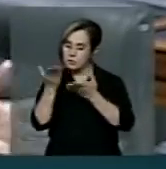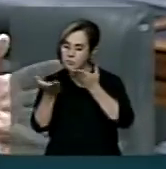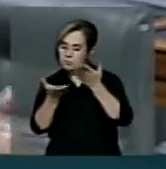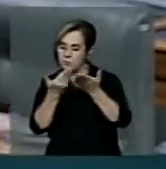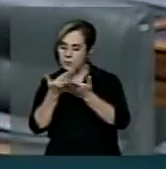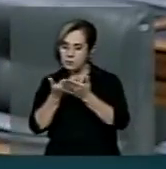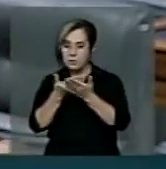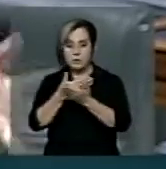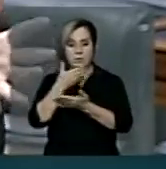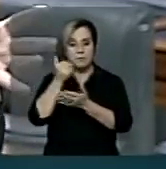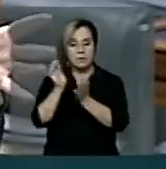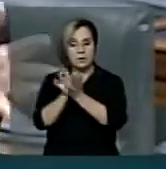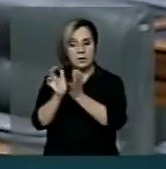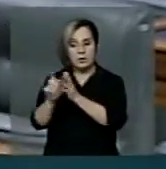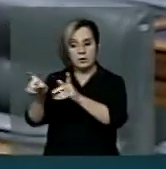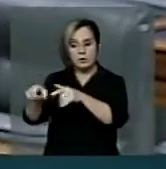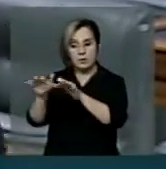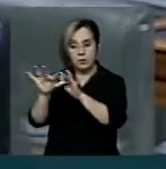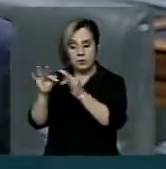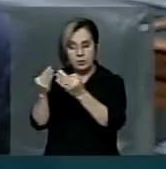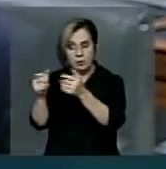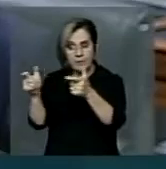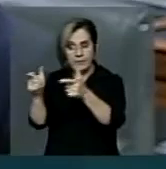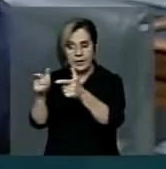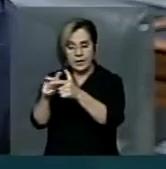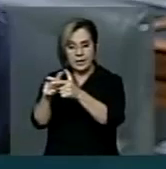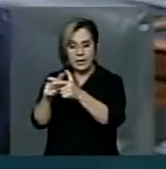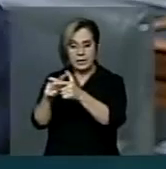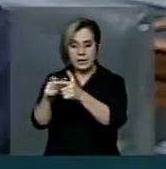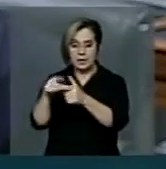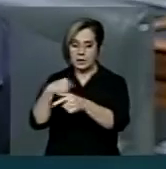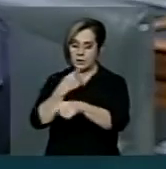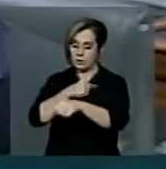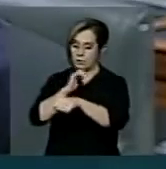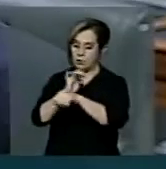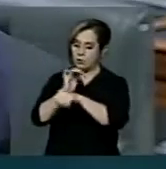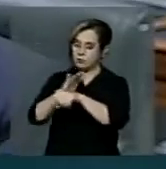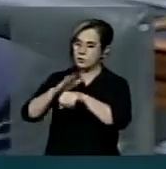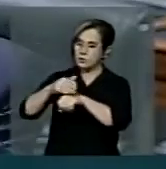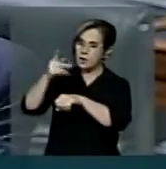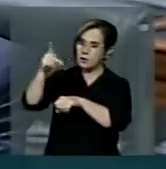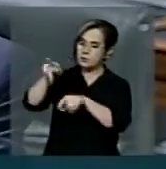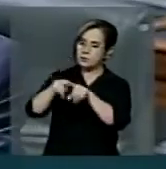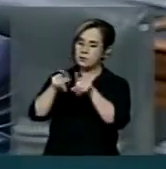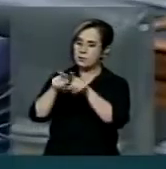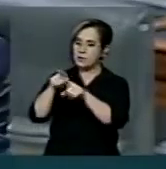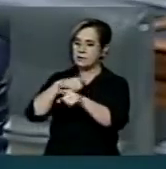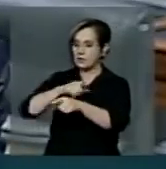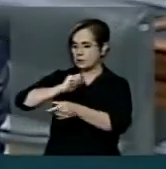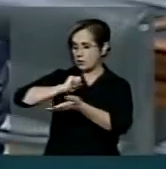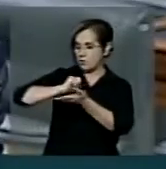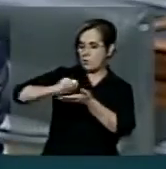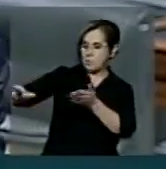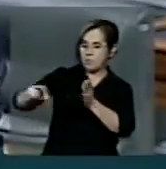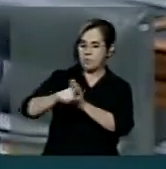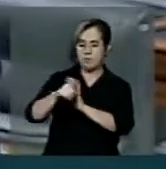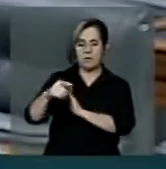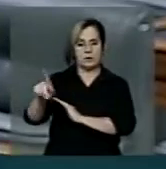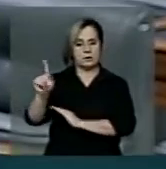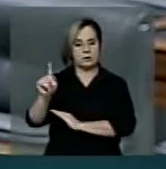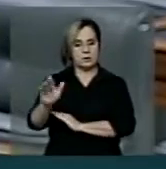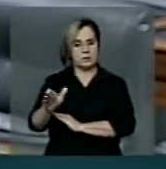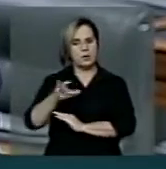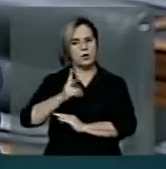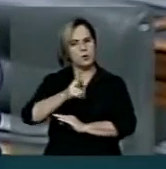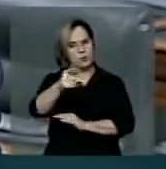a pequenos agricultores que estão sendo expulsos no nosso estado, no estado, deputado Agostinho, em relação a essa questão. Continue